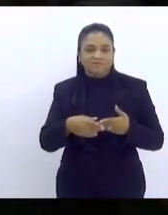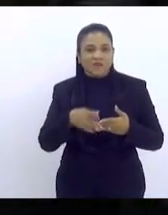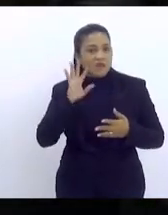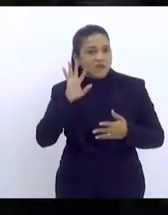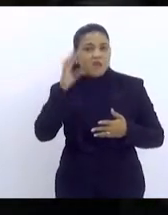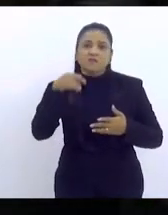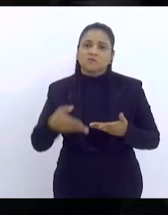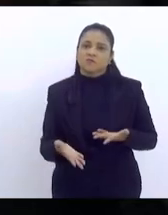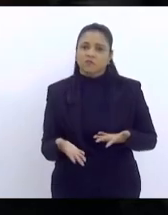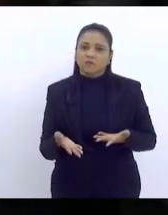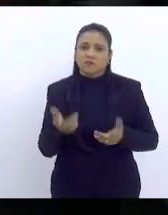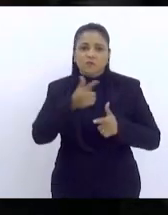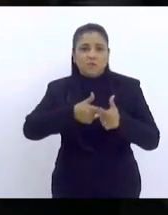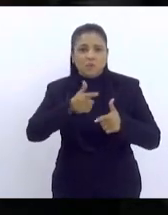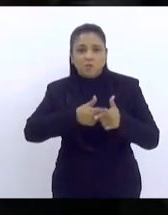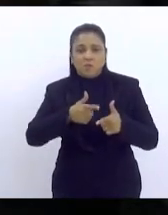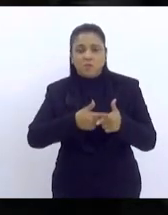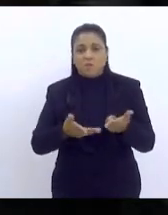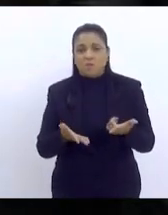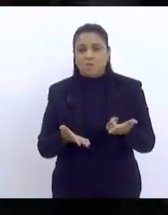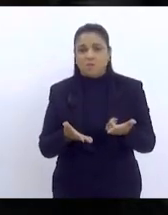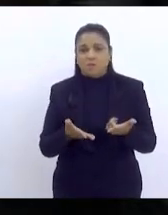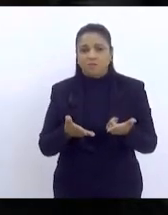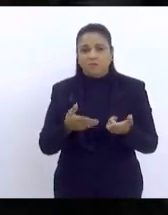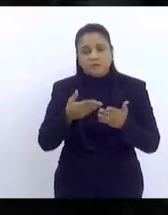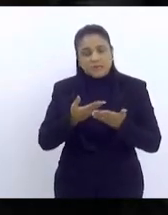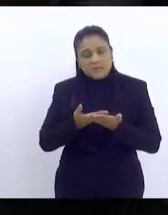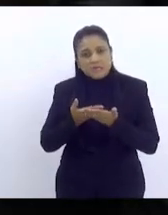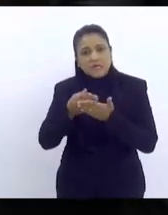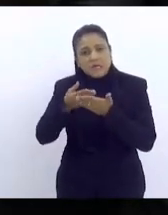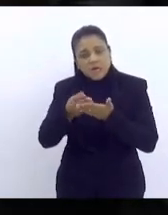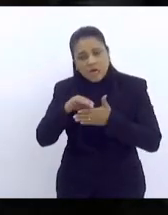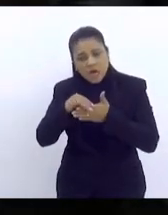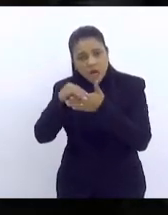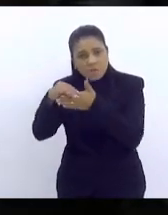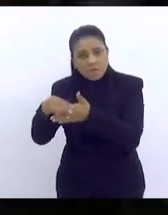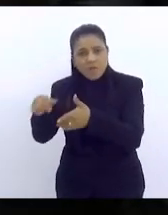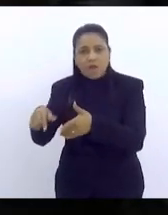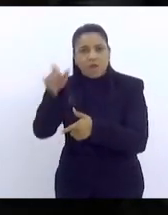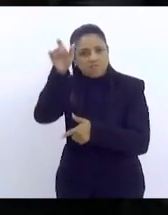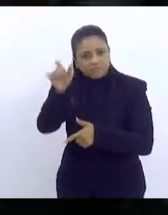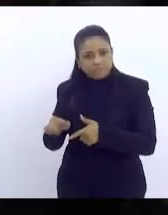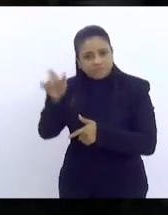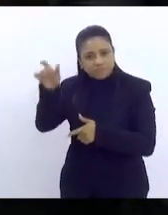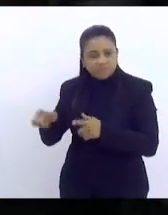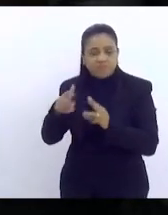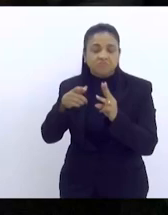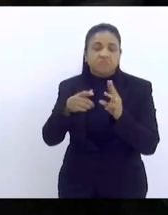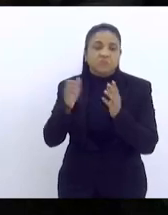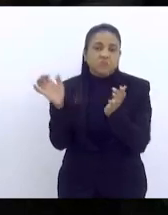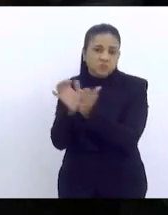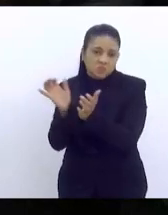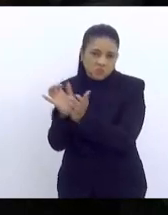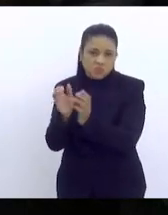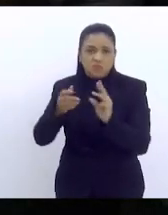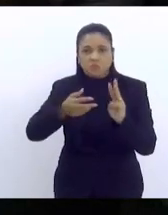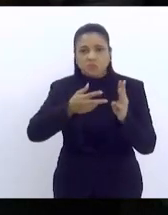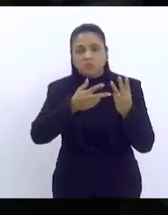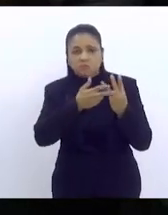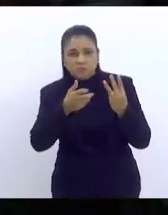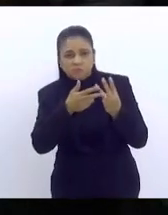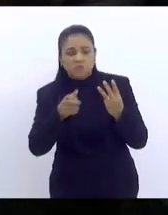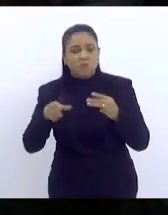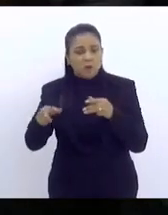saída dá uma saída decente de encaminhar esse esse cidadão para um local adequado para que possa promover